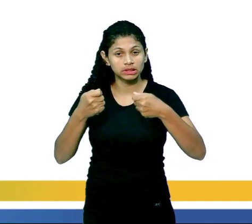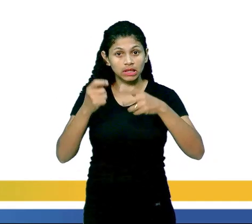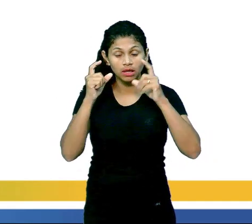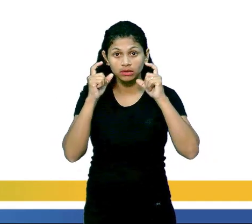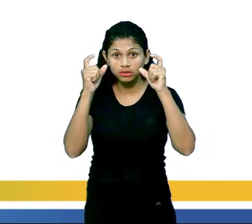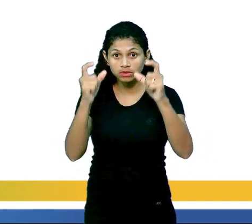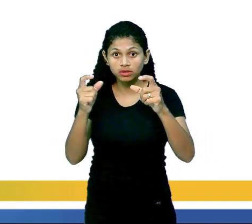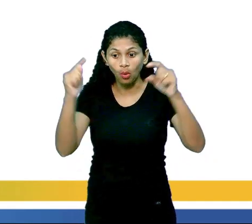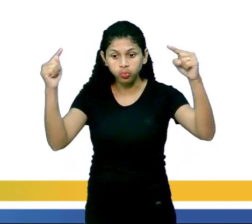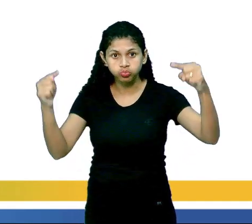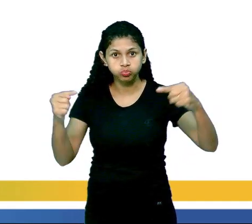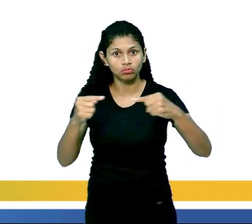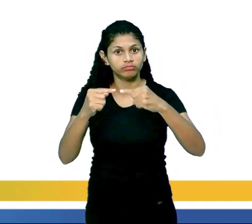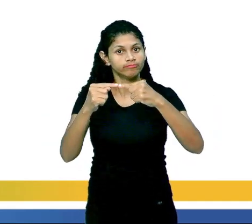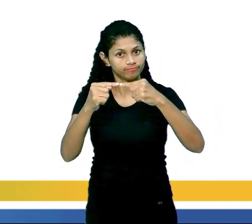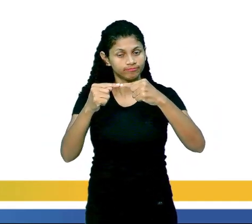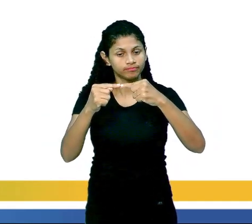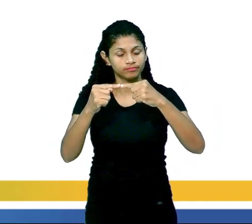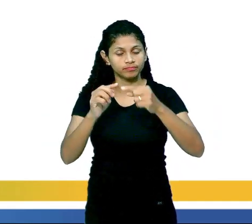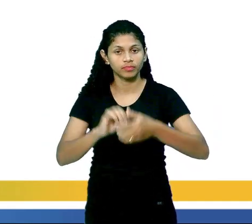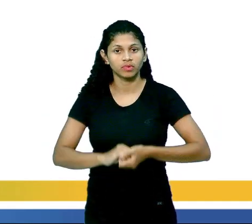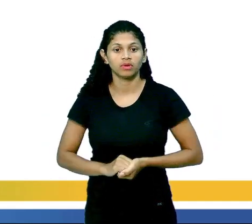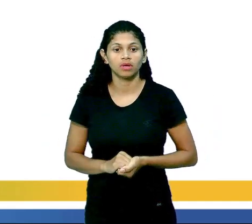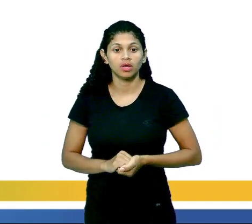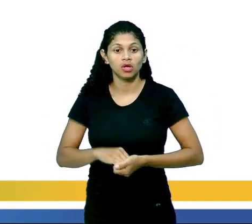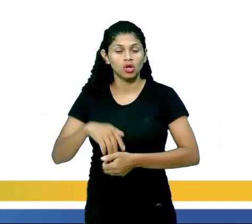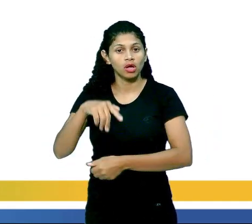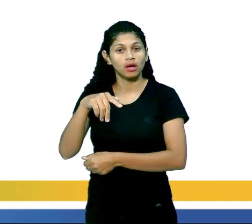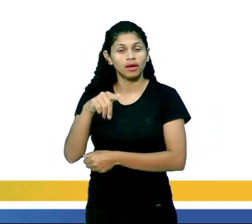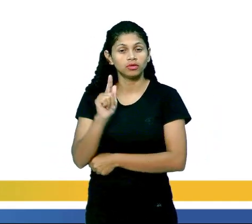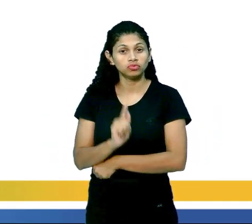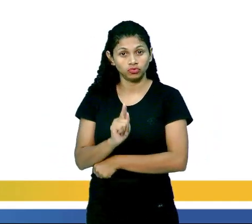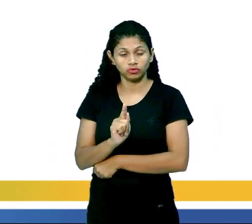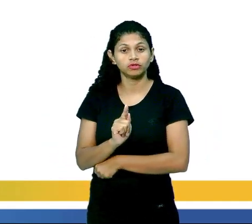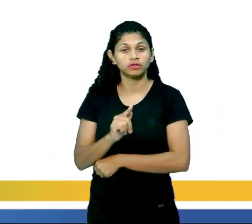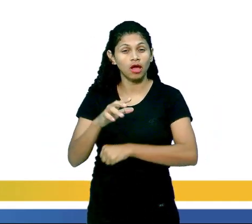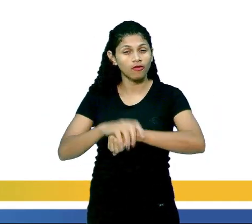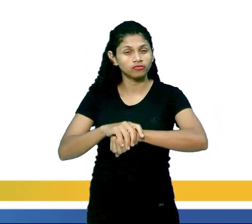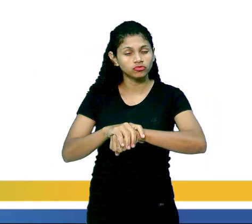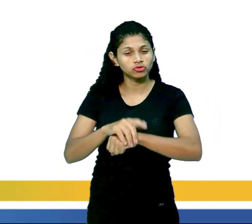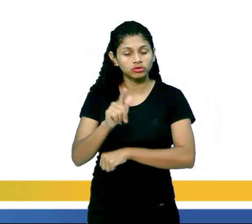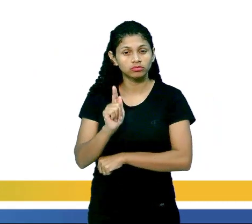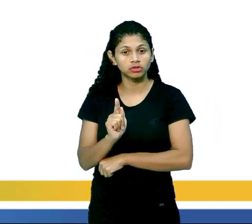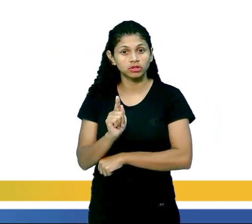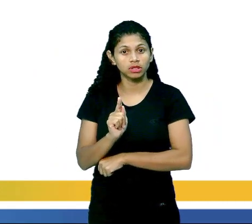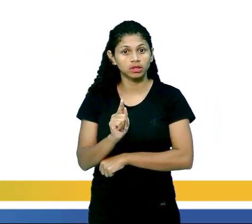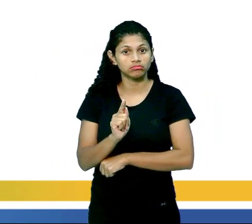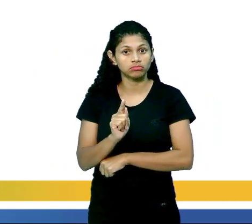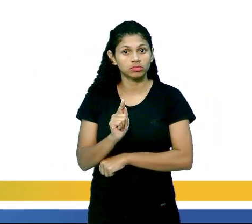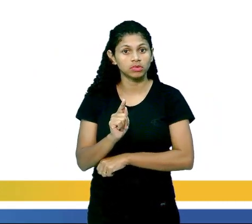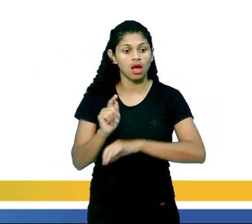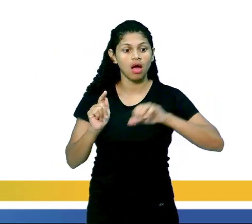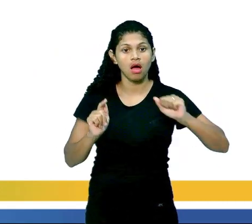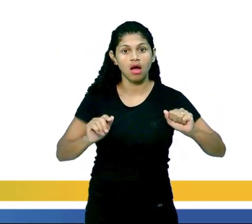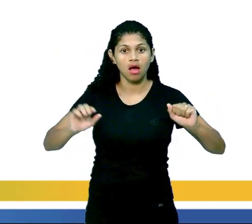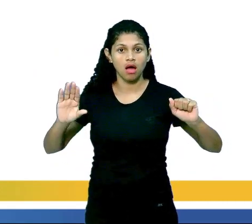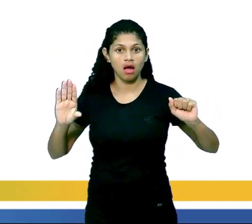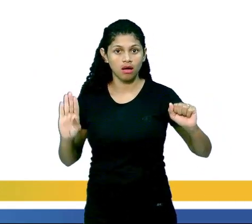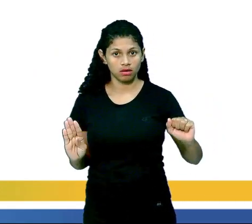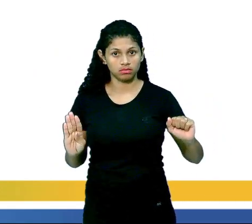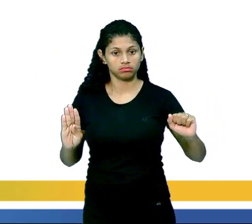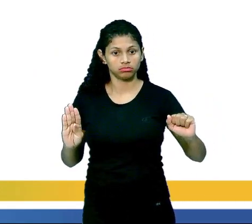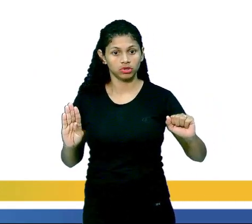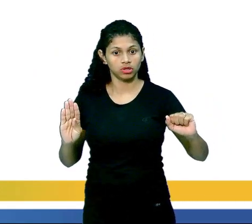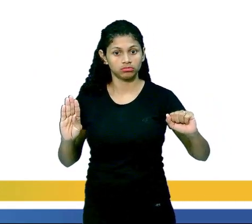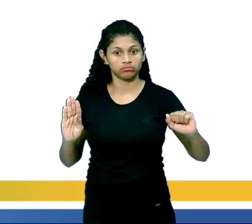Já na função G, tá? Olha aí o que ocorre. Nós temos 4 elementos